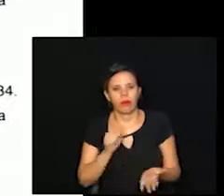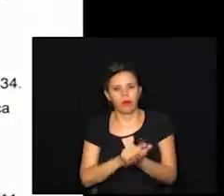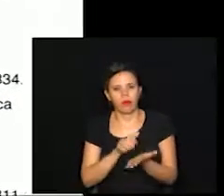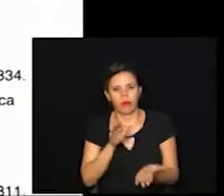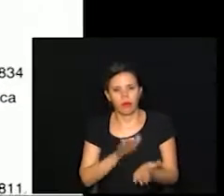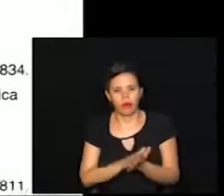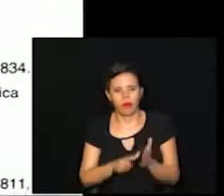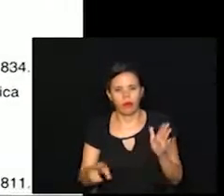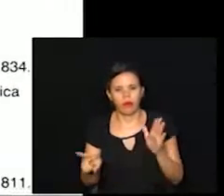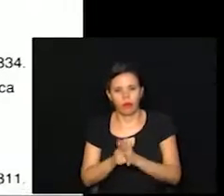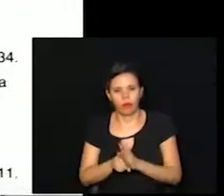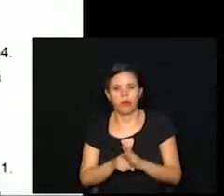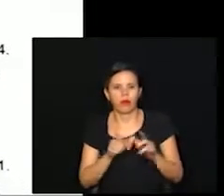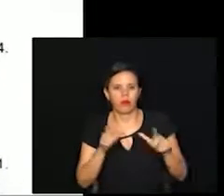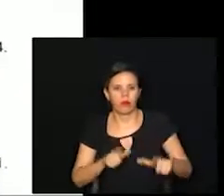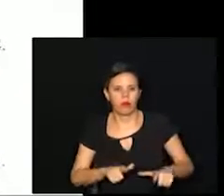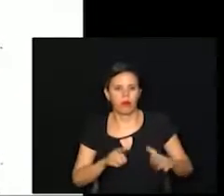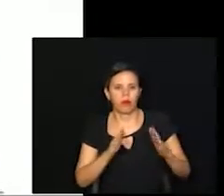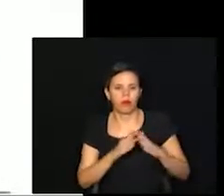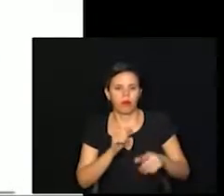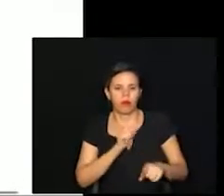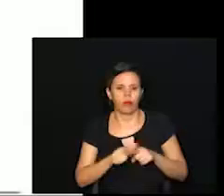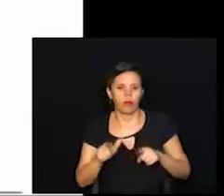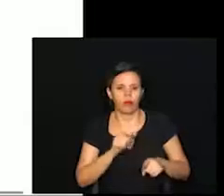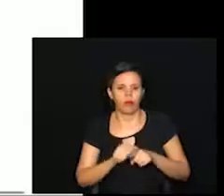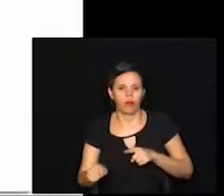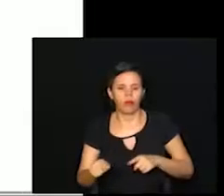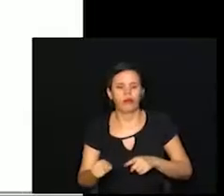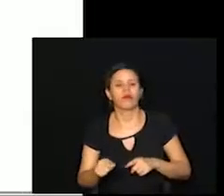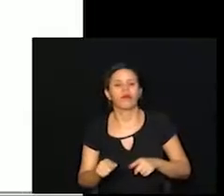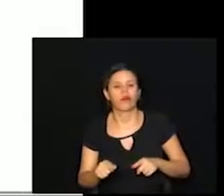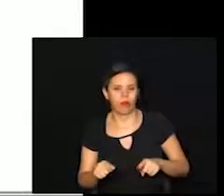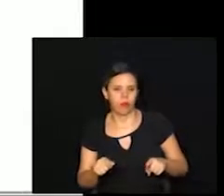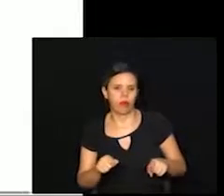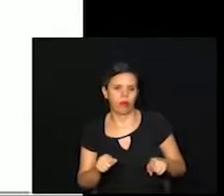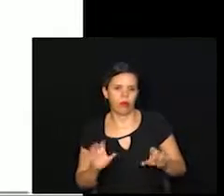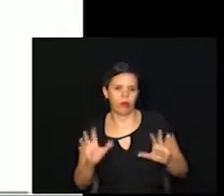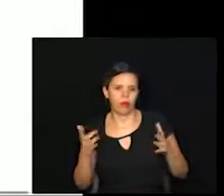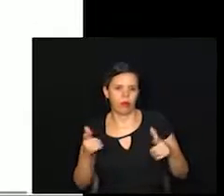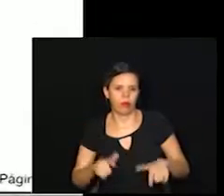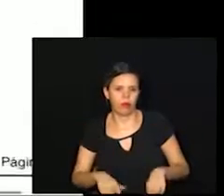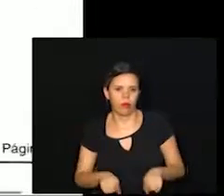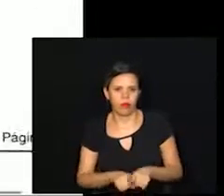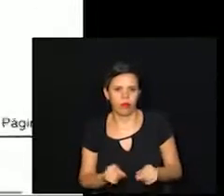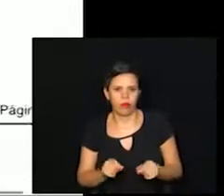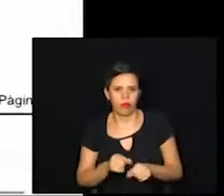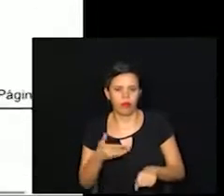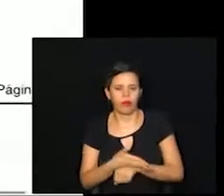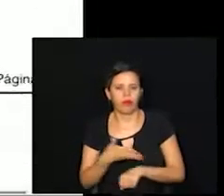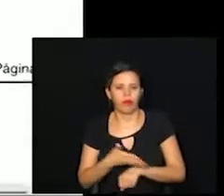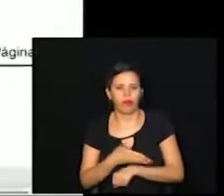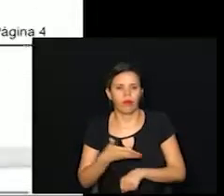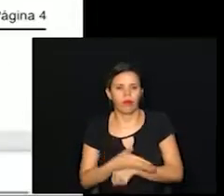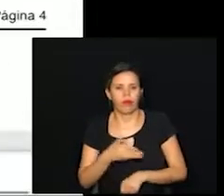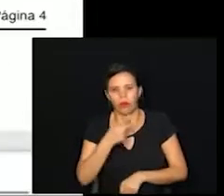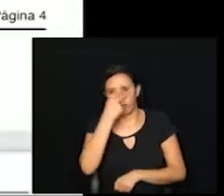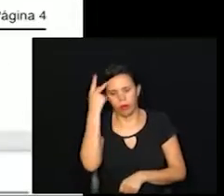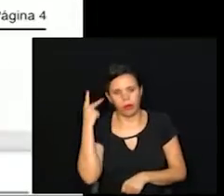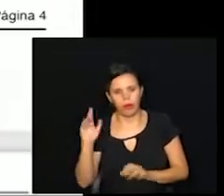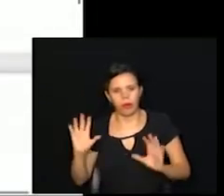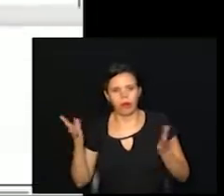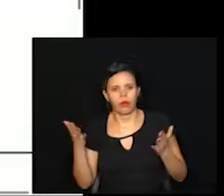para o dono do imóvel, para quem alugar esse imóvel e também para quem estiver frequentando uma